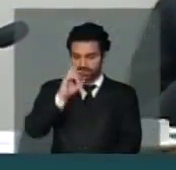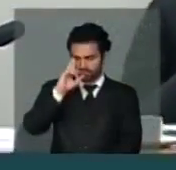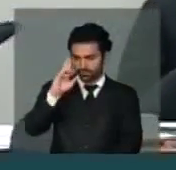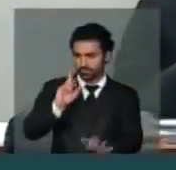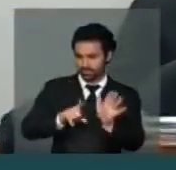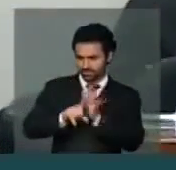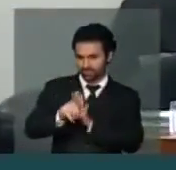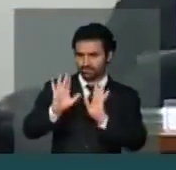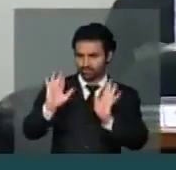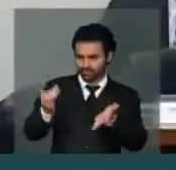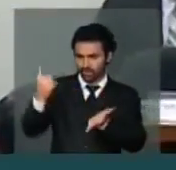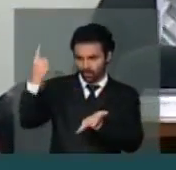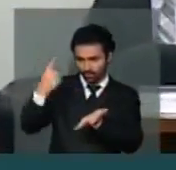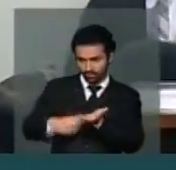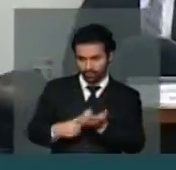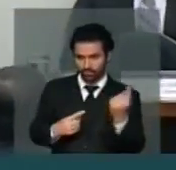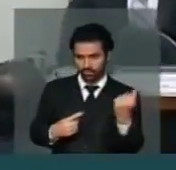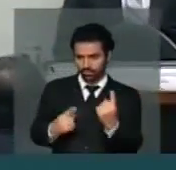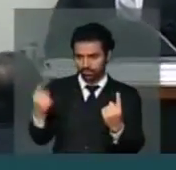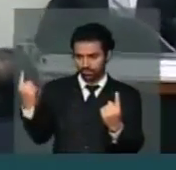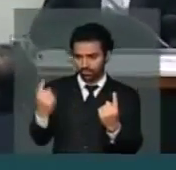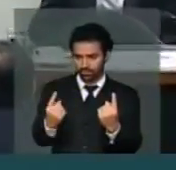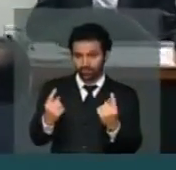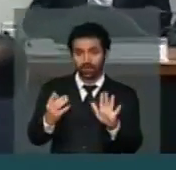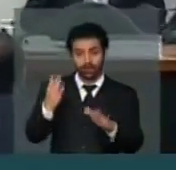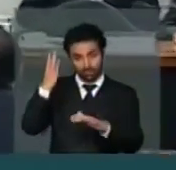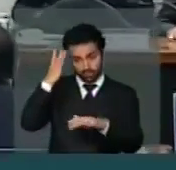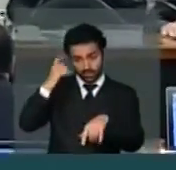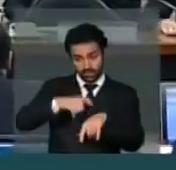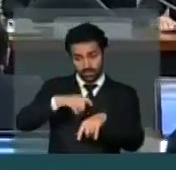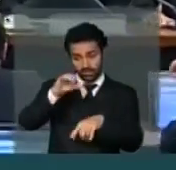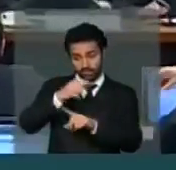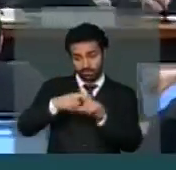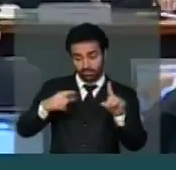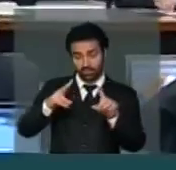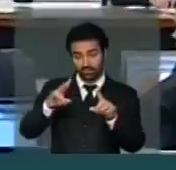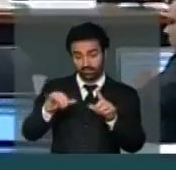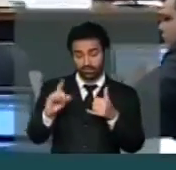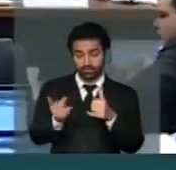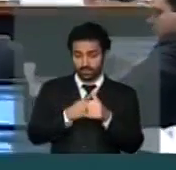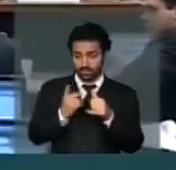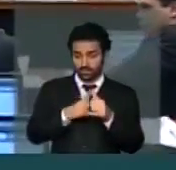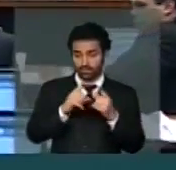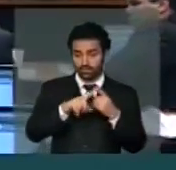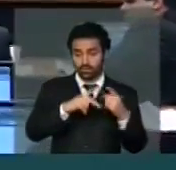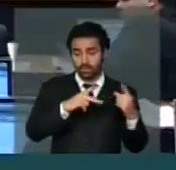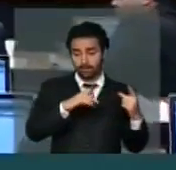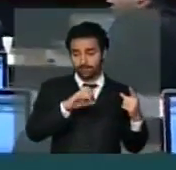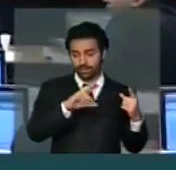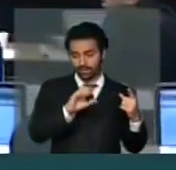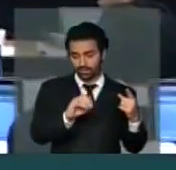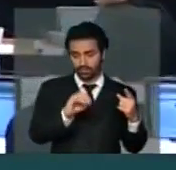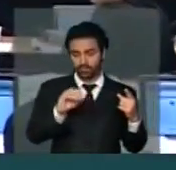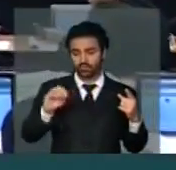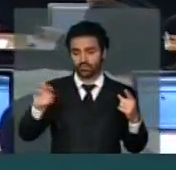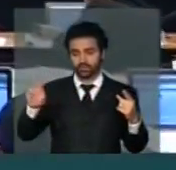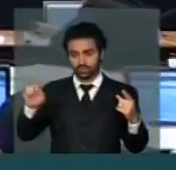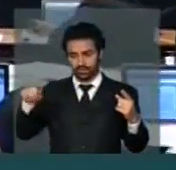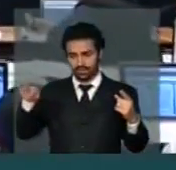E agora, com o retorno do ex-ministro Jorge Arge à sala da comissão, o depoimento deve ser retomado. Pedro Barusco, o senhor Renato